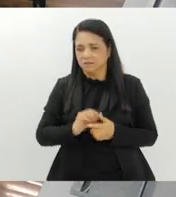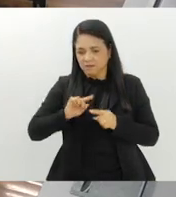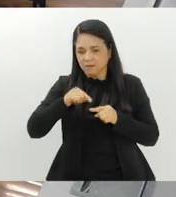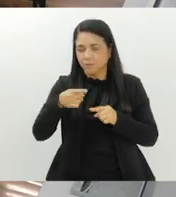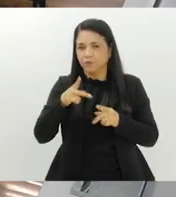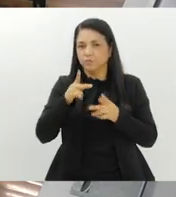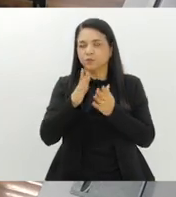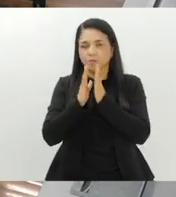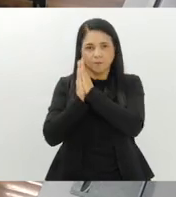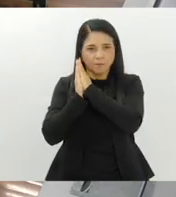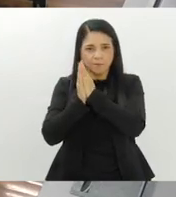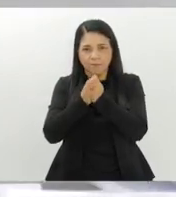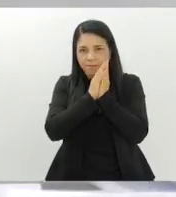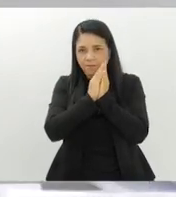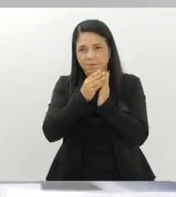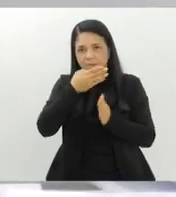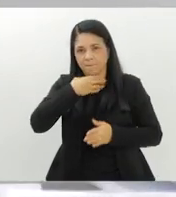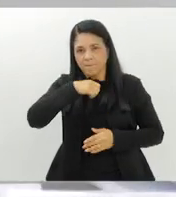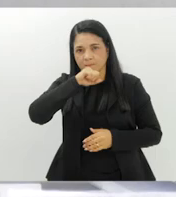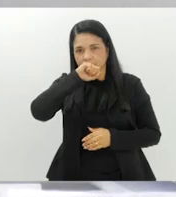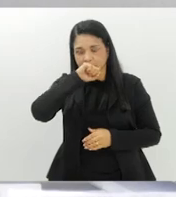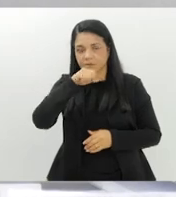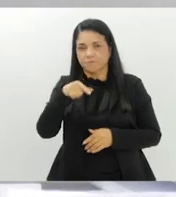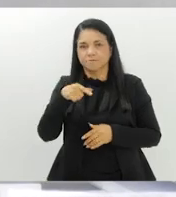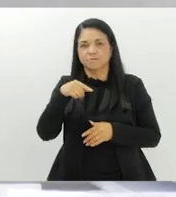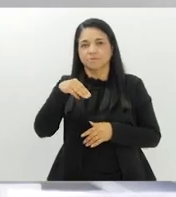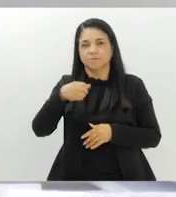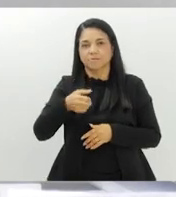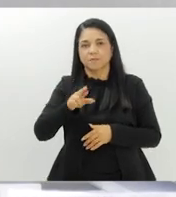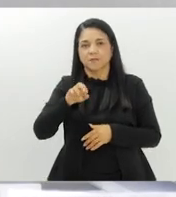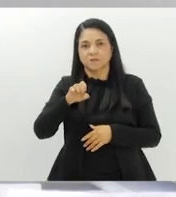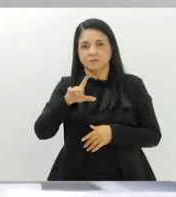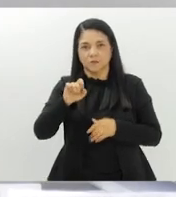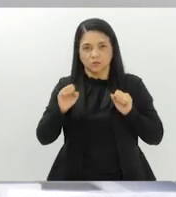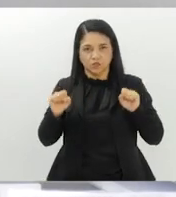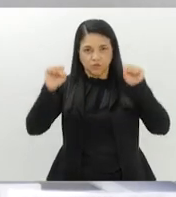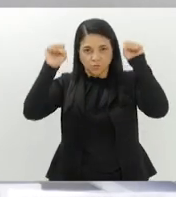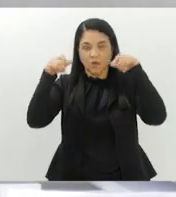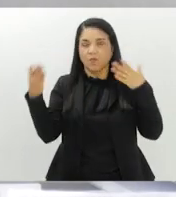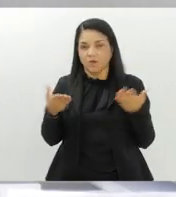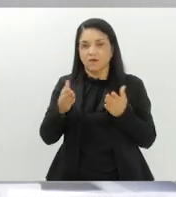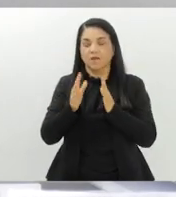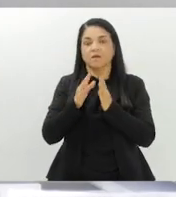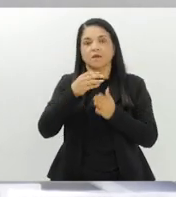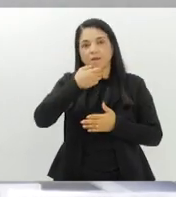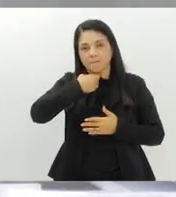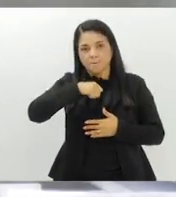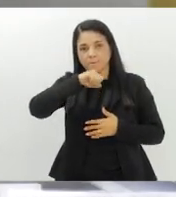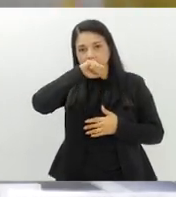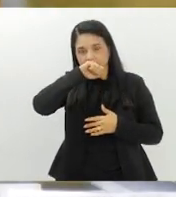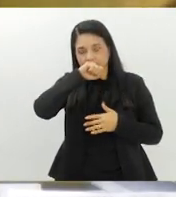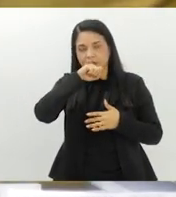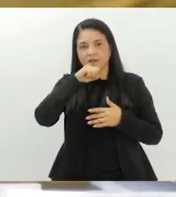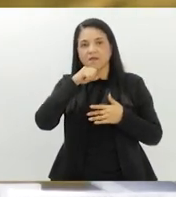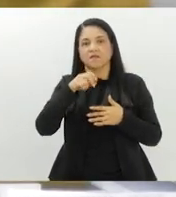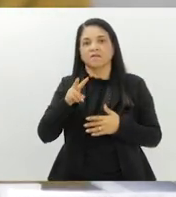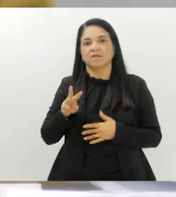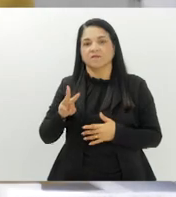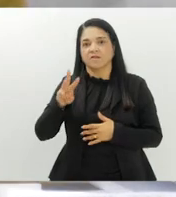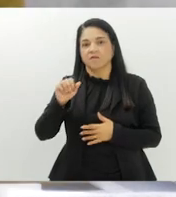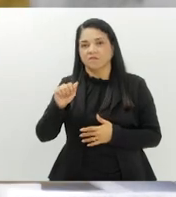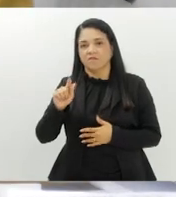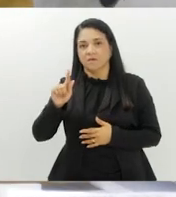Ah, então tá. Então, pai Vaguinho. Então, chamamos para usar a palavra Pai